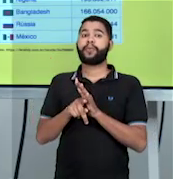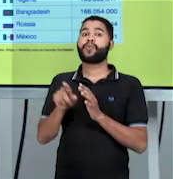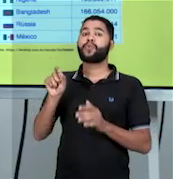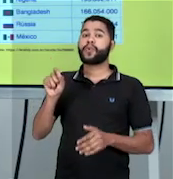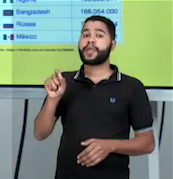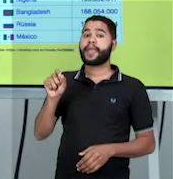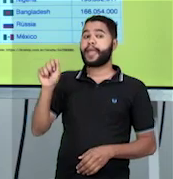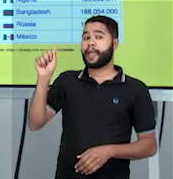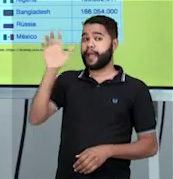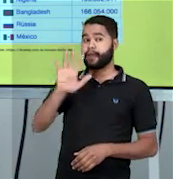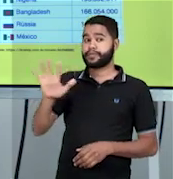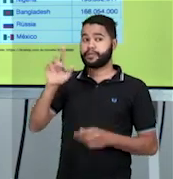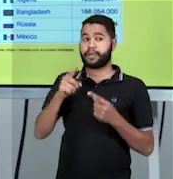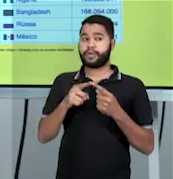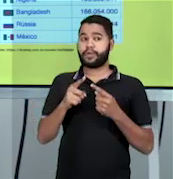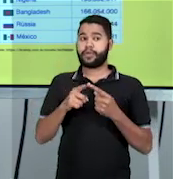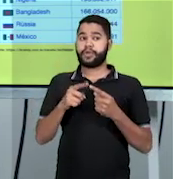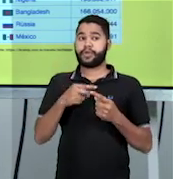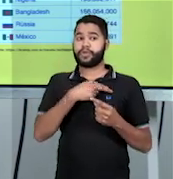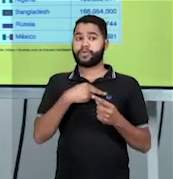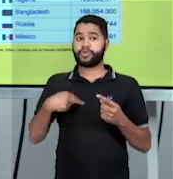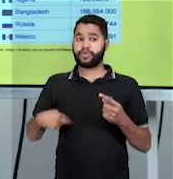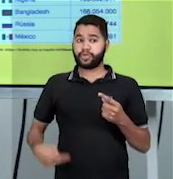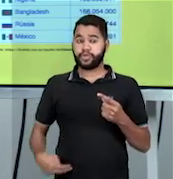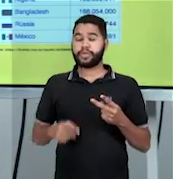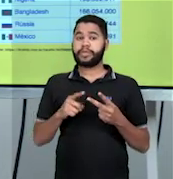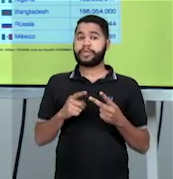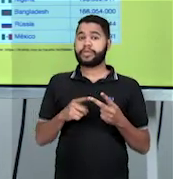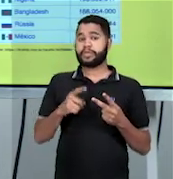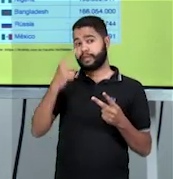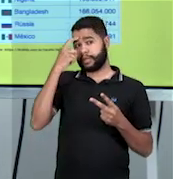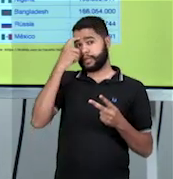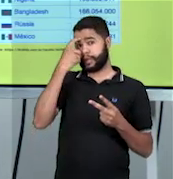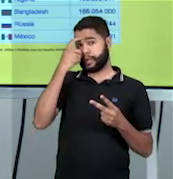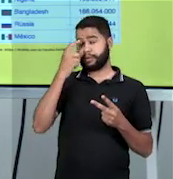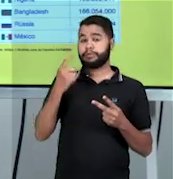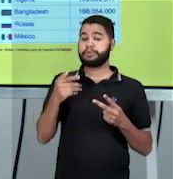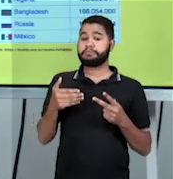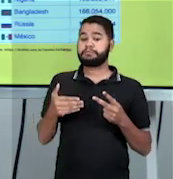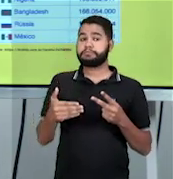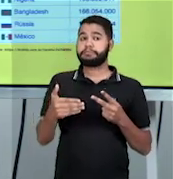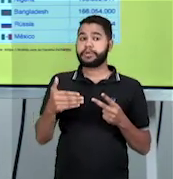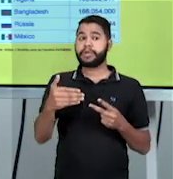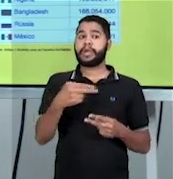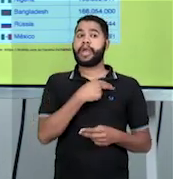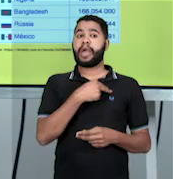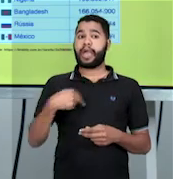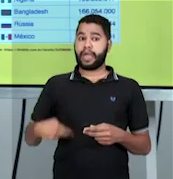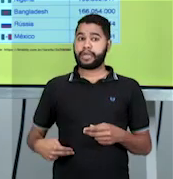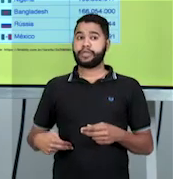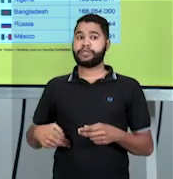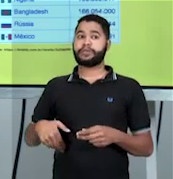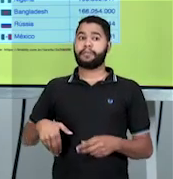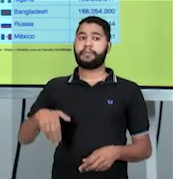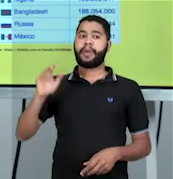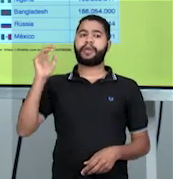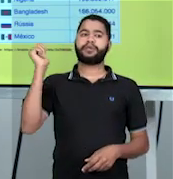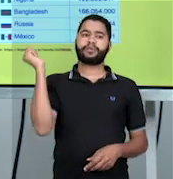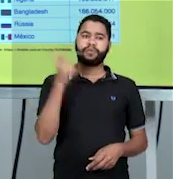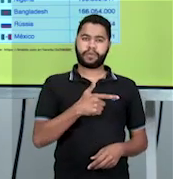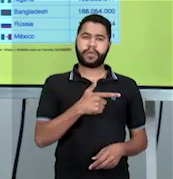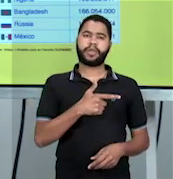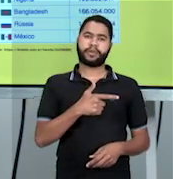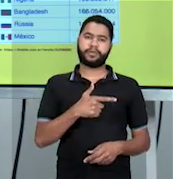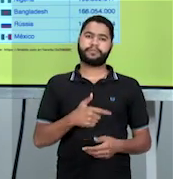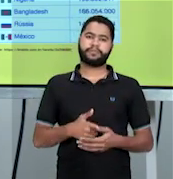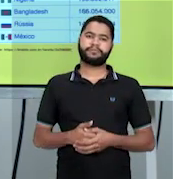temos a China e a Índia, né? E já calcula que daqui a um tempo a Índia vai ultrapassar a China em relação à